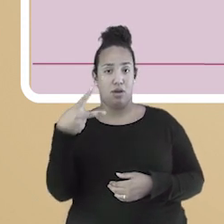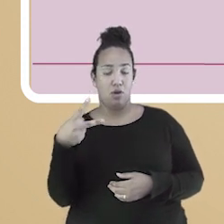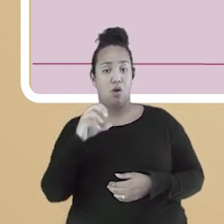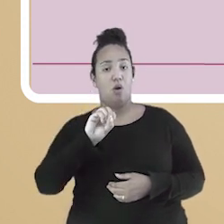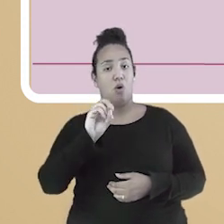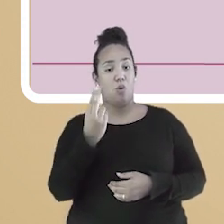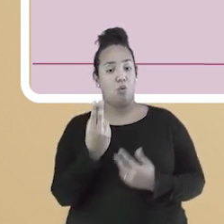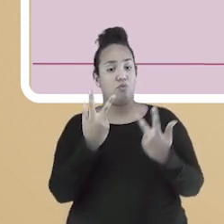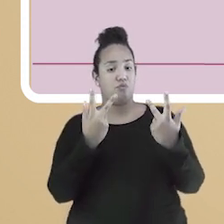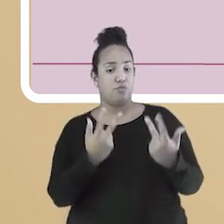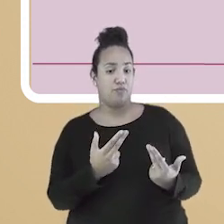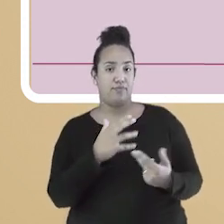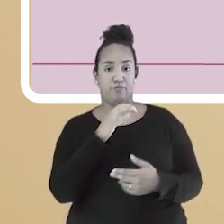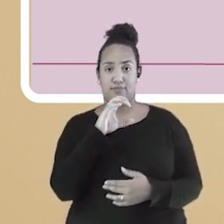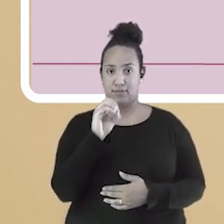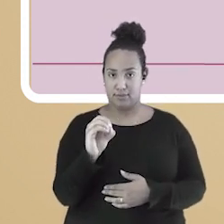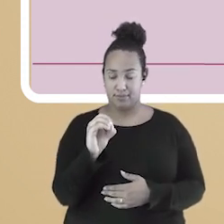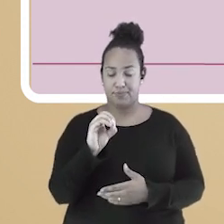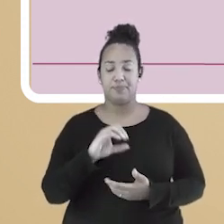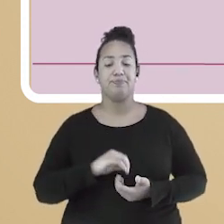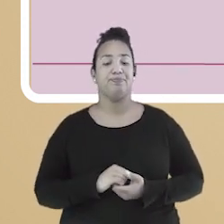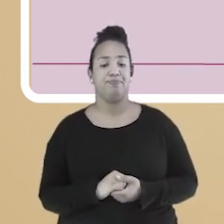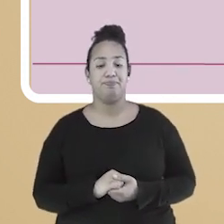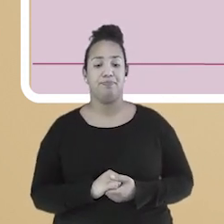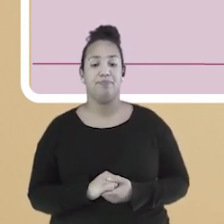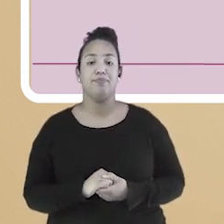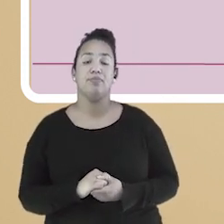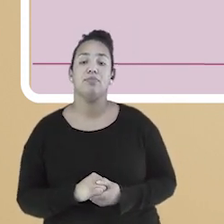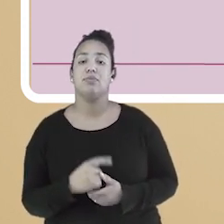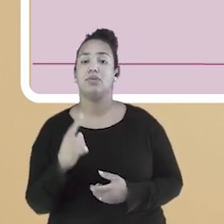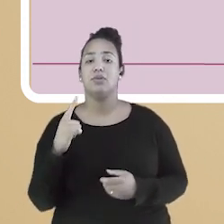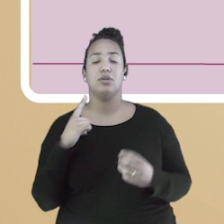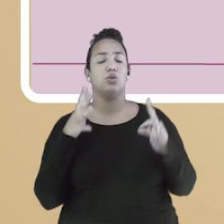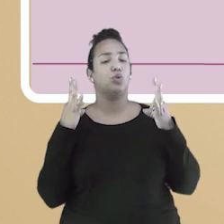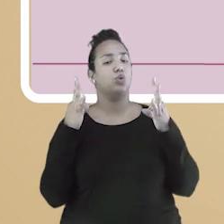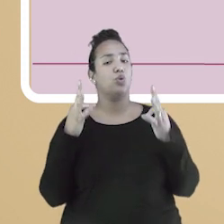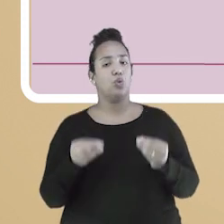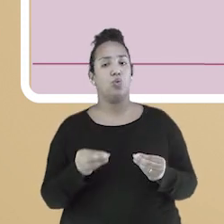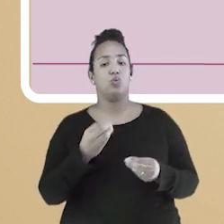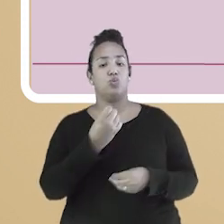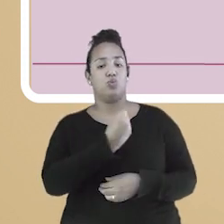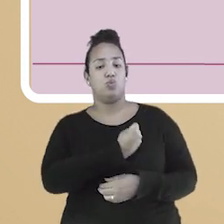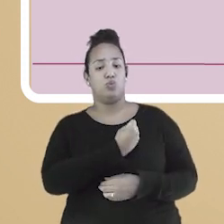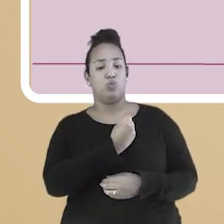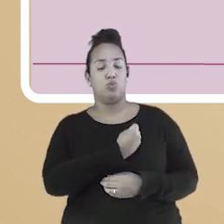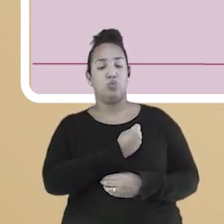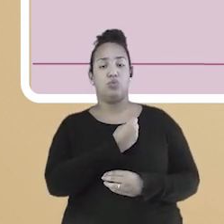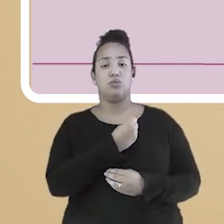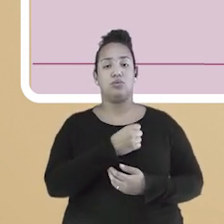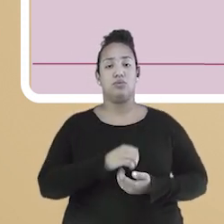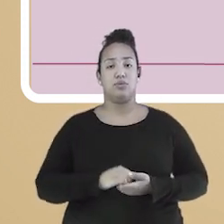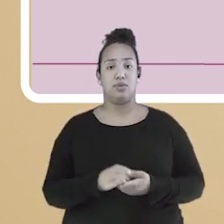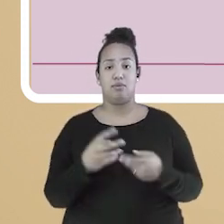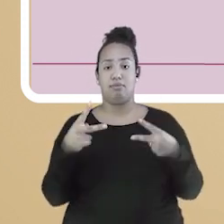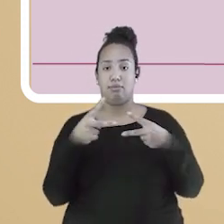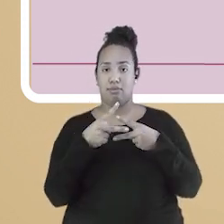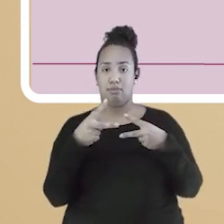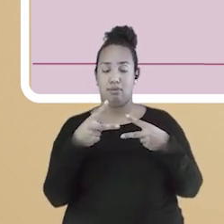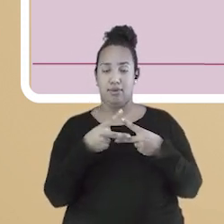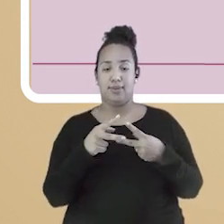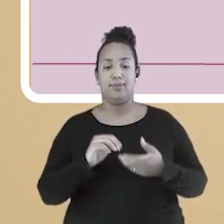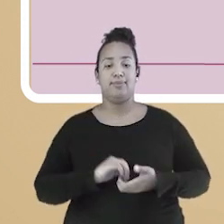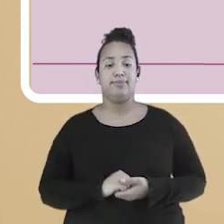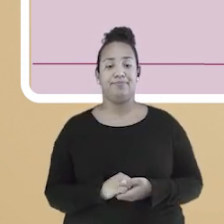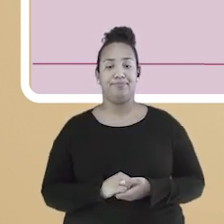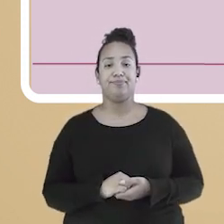zero. Em outras palavras, é formado por todos os números inteiros não negativos. A lista dos